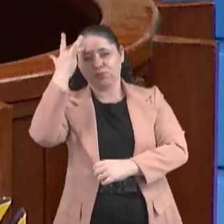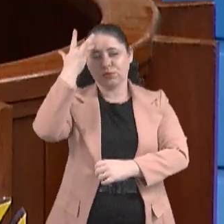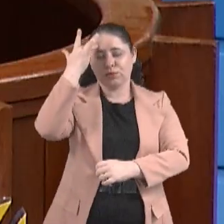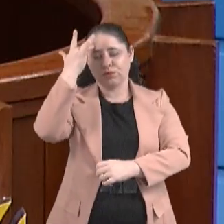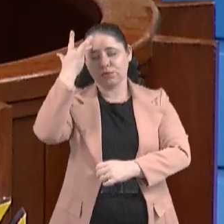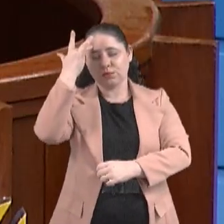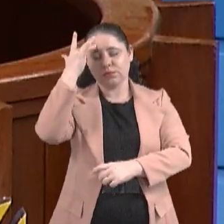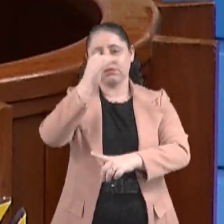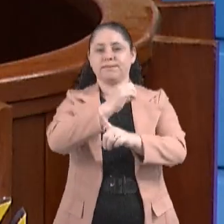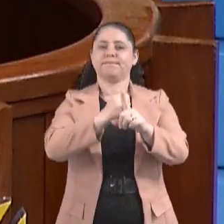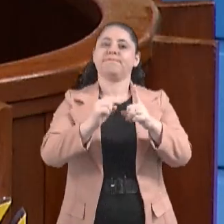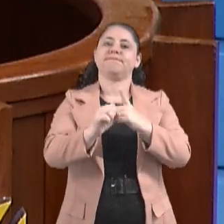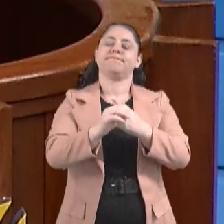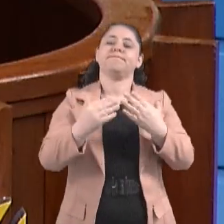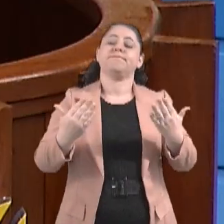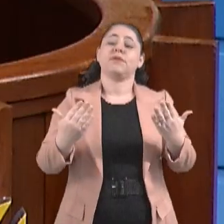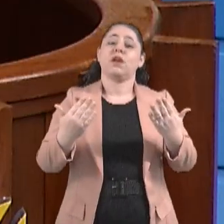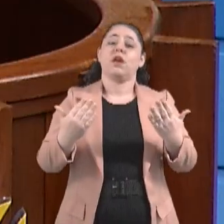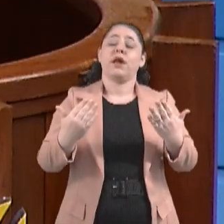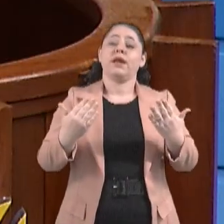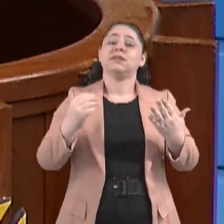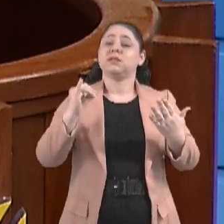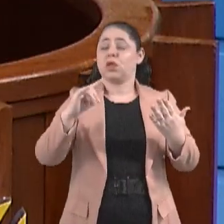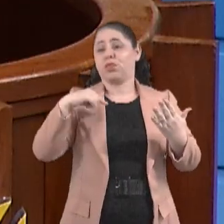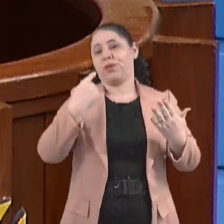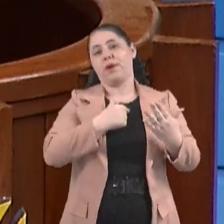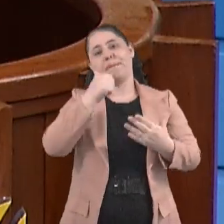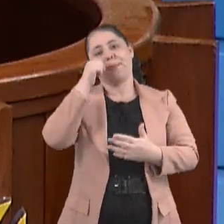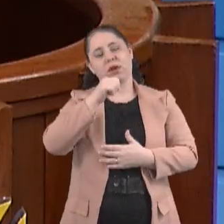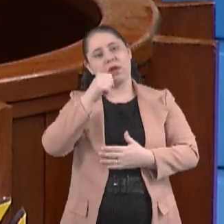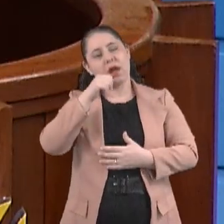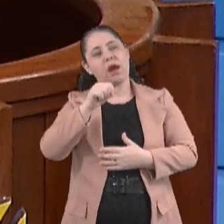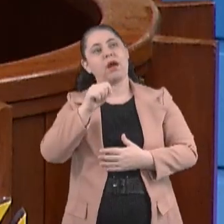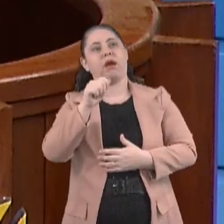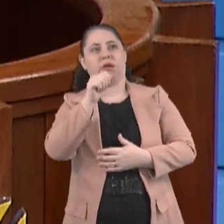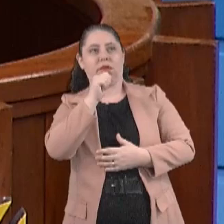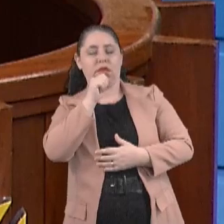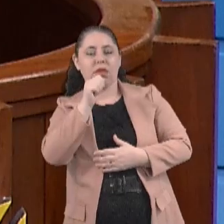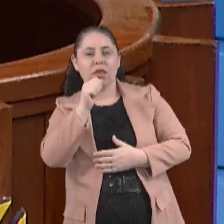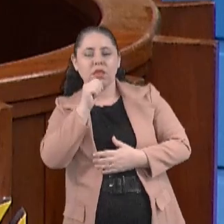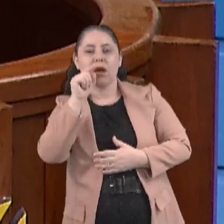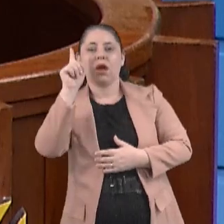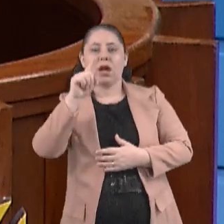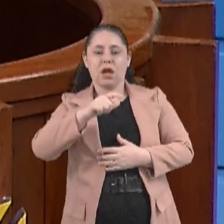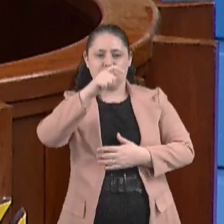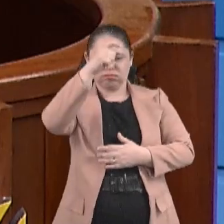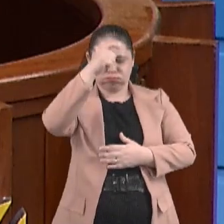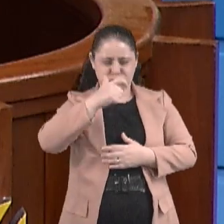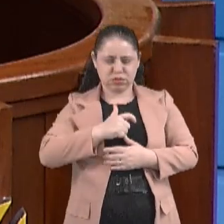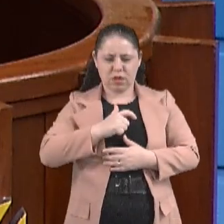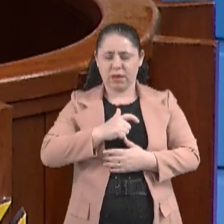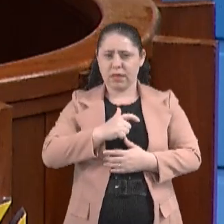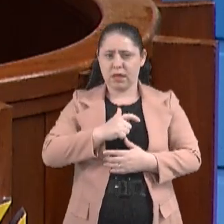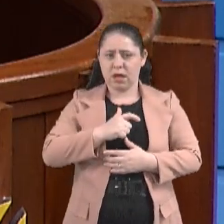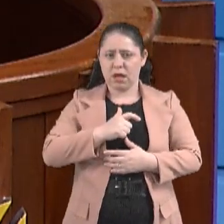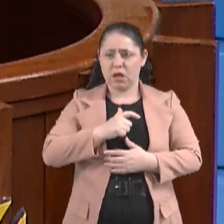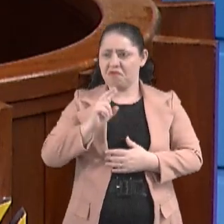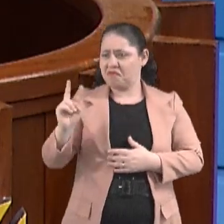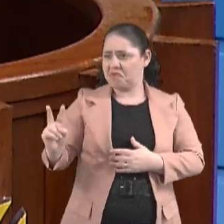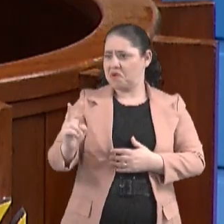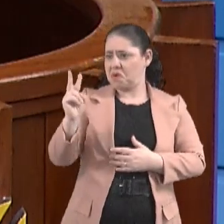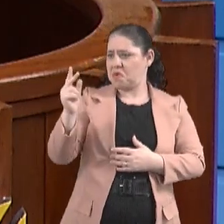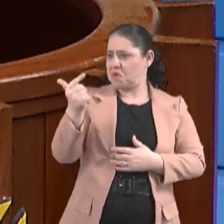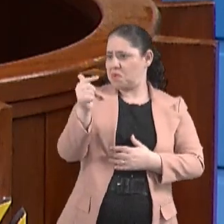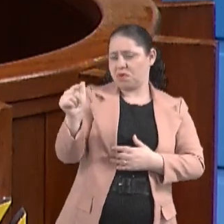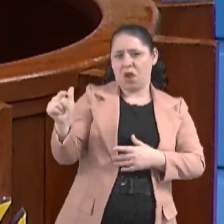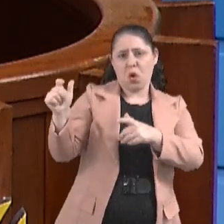da sociedade. Enquanto nós, mulheres, fomos consideradas, não consideradas